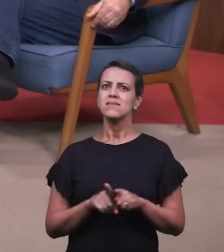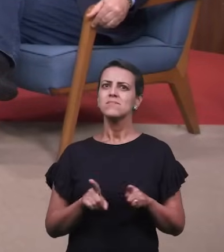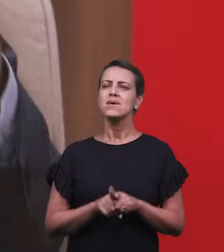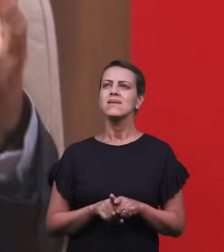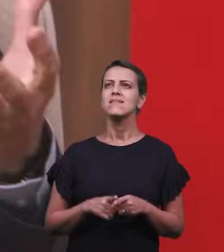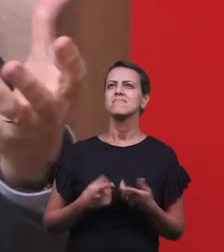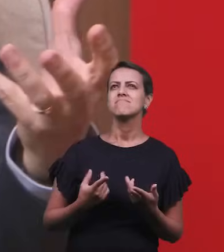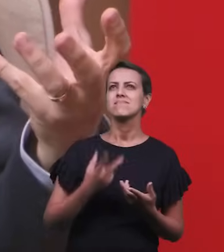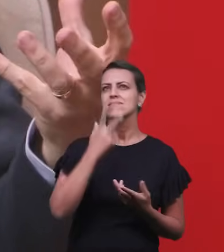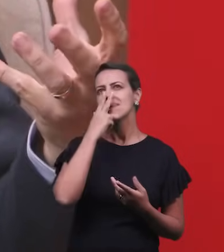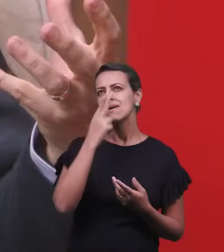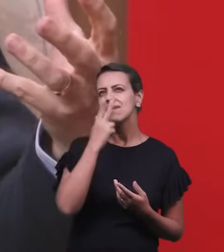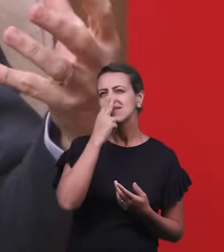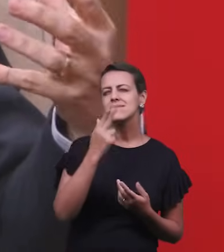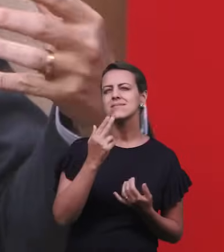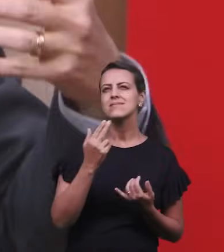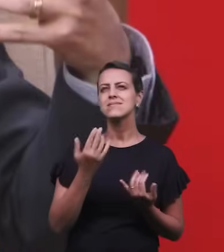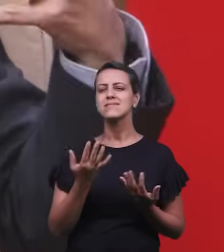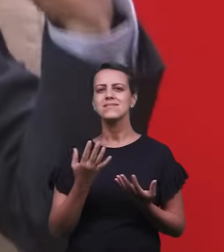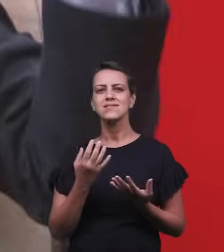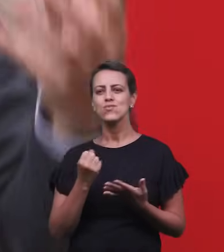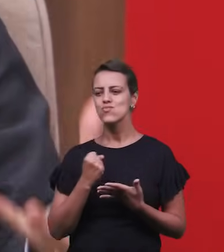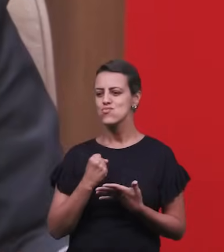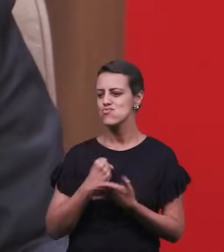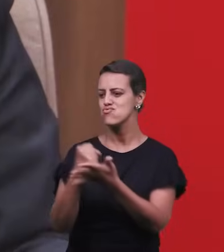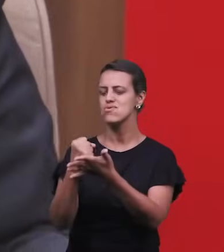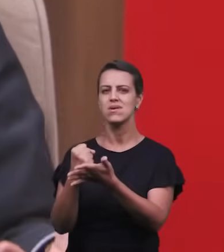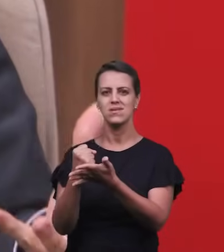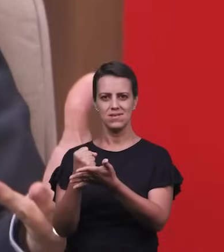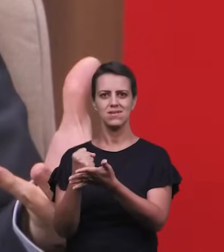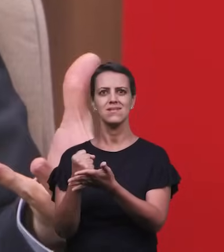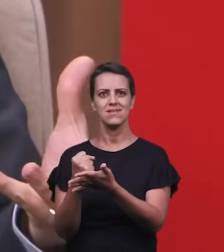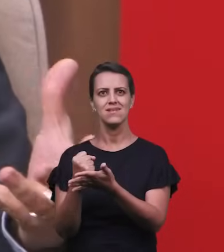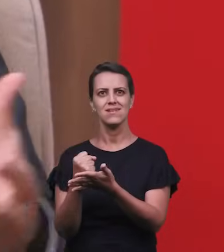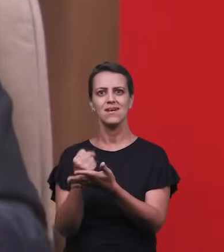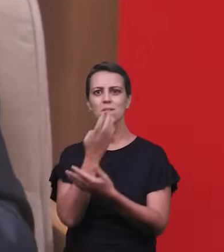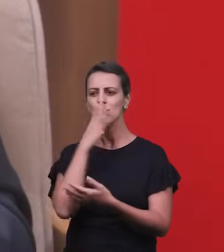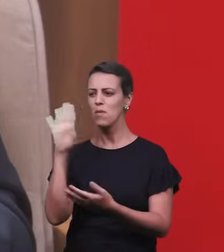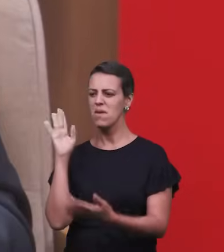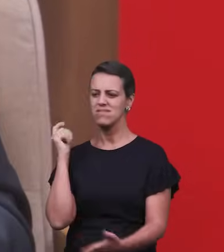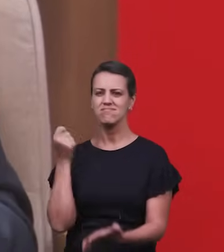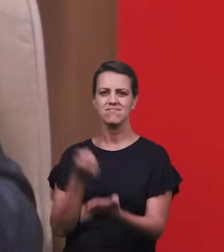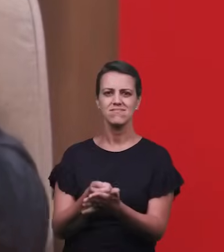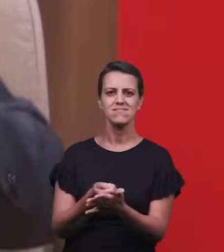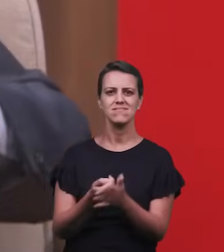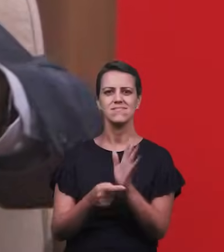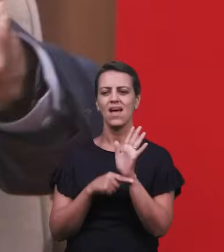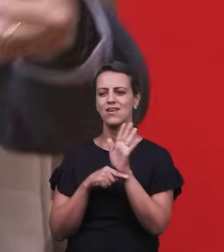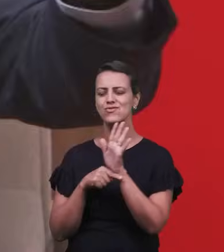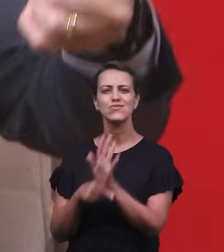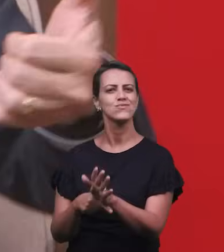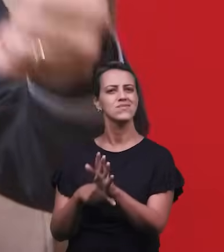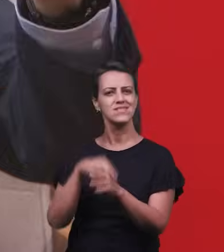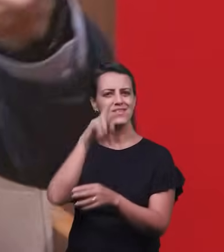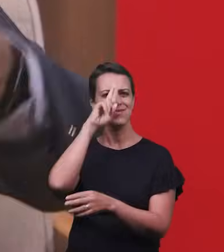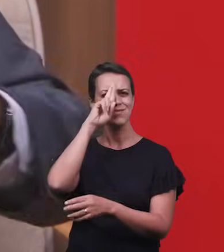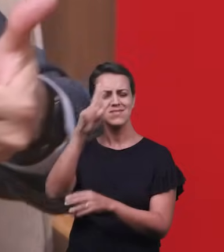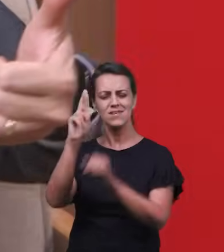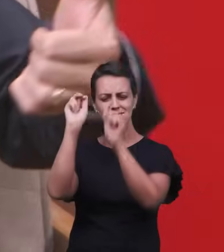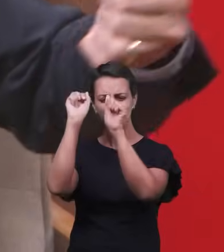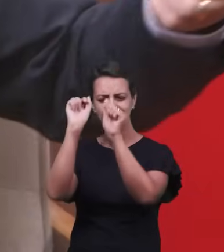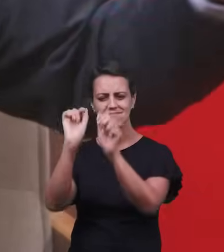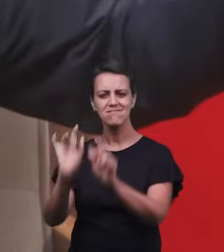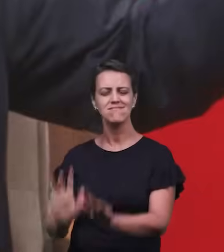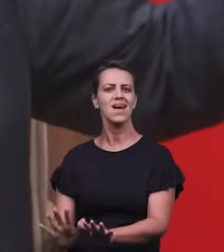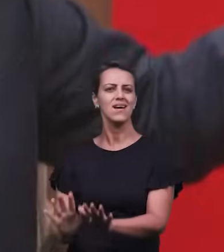lá, o socorro, o cumprimento da promessa, a ajuda. O recurso do Senhor. O recurso do